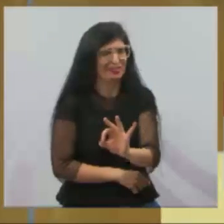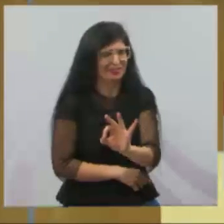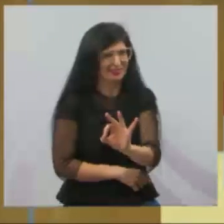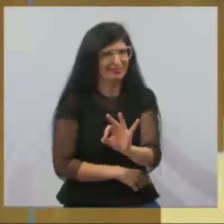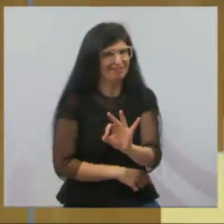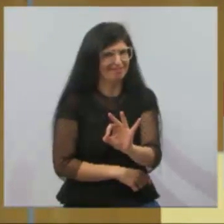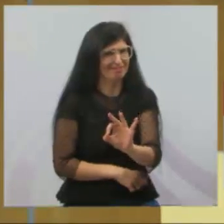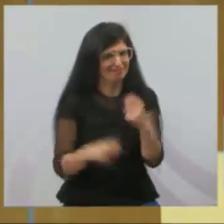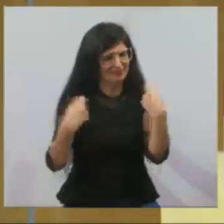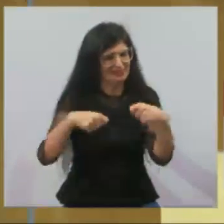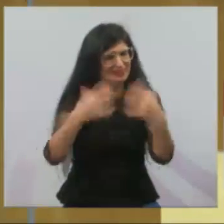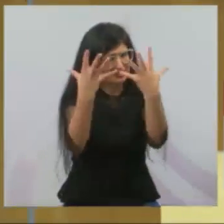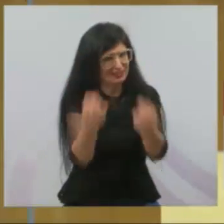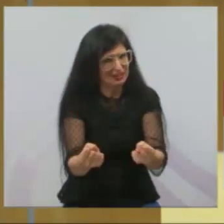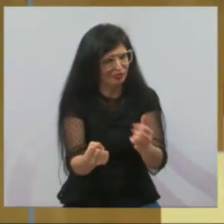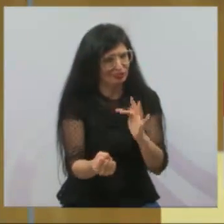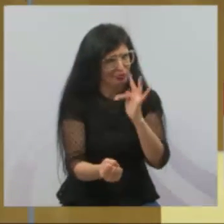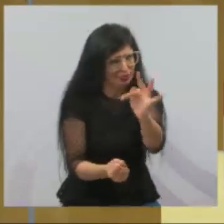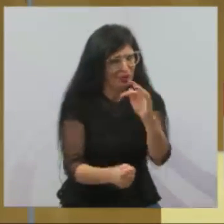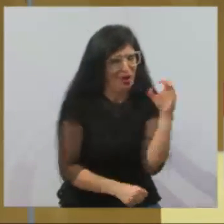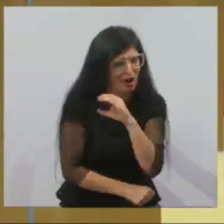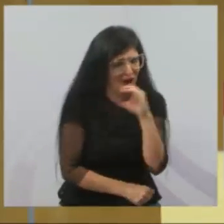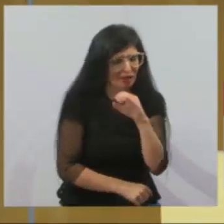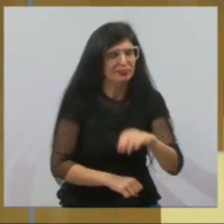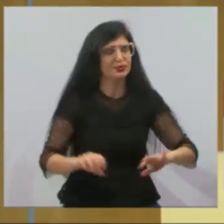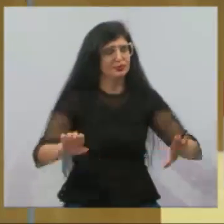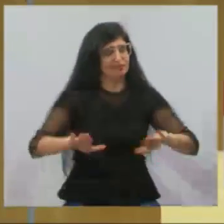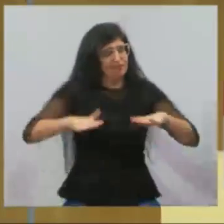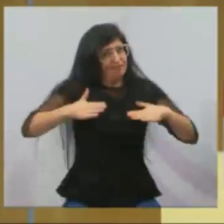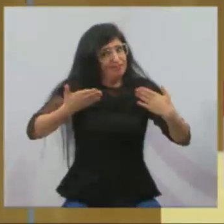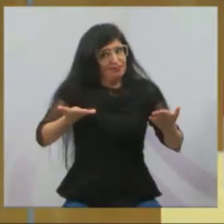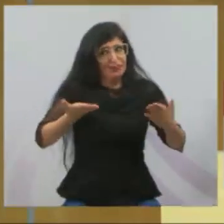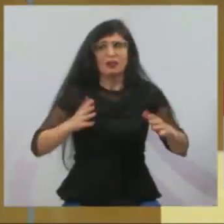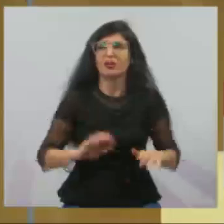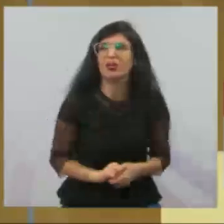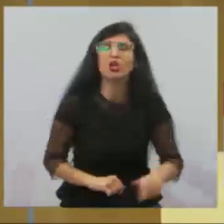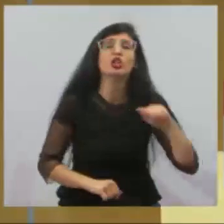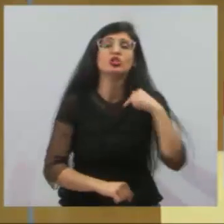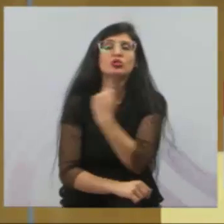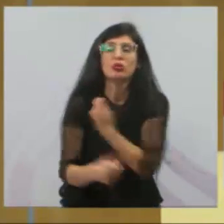ter recebido esse tipo de pedido. Então, minha gente, às vezes a